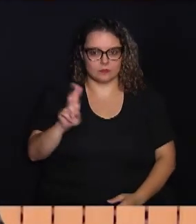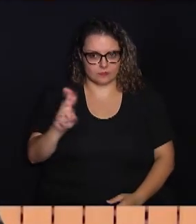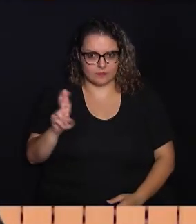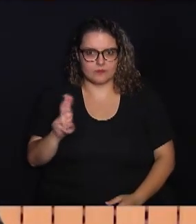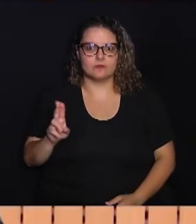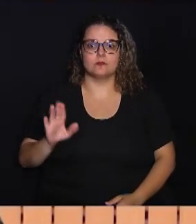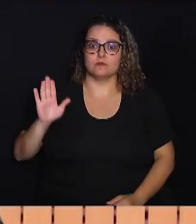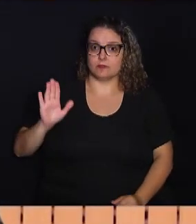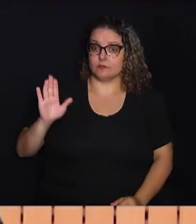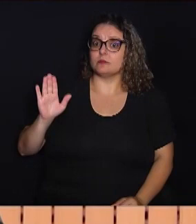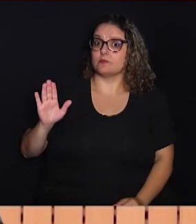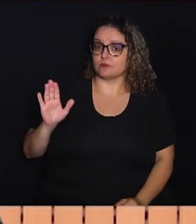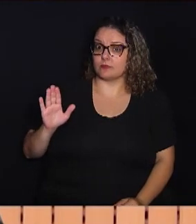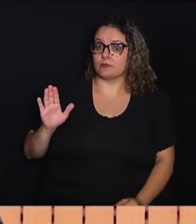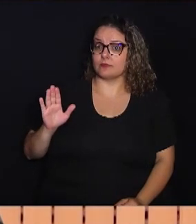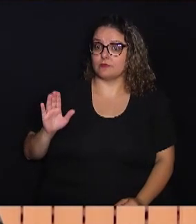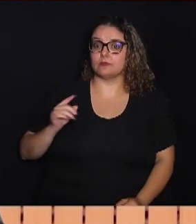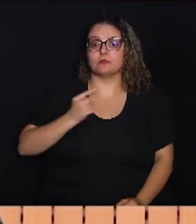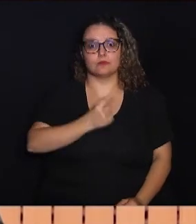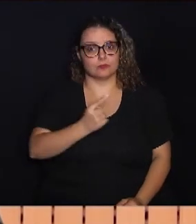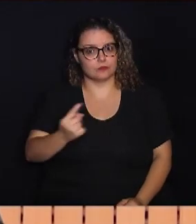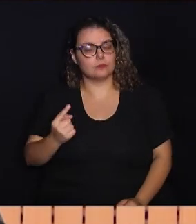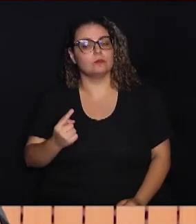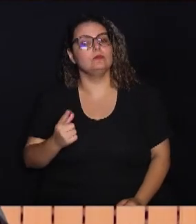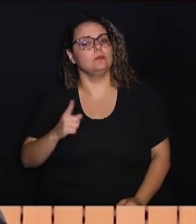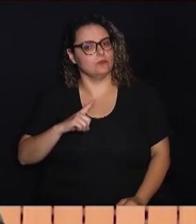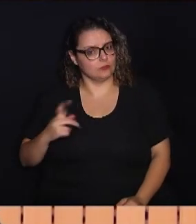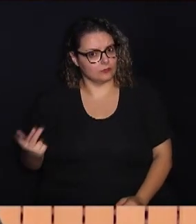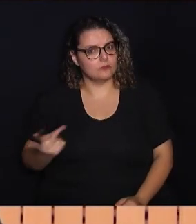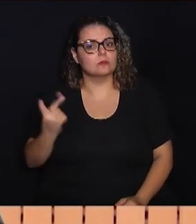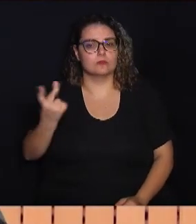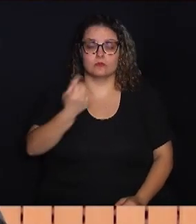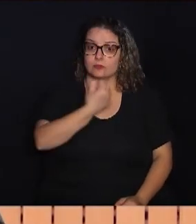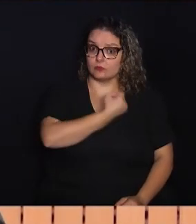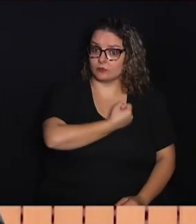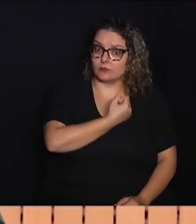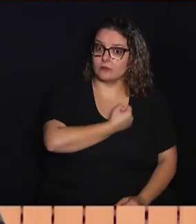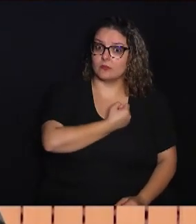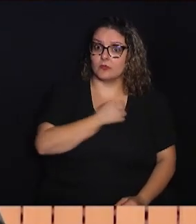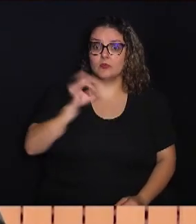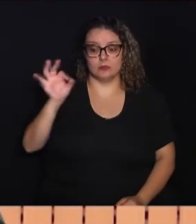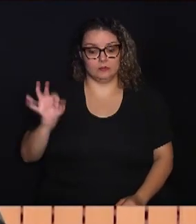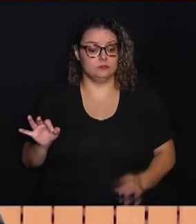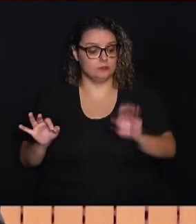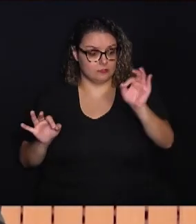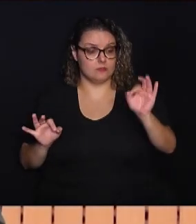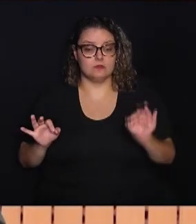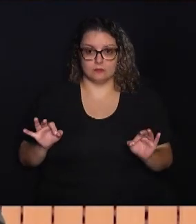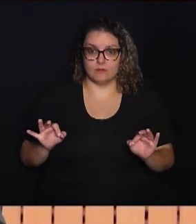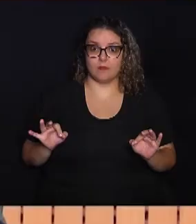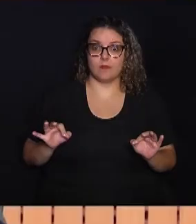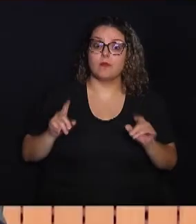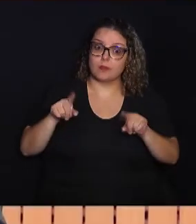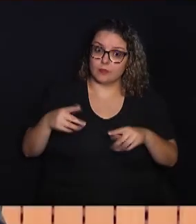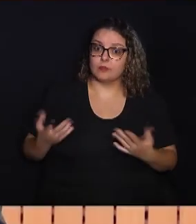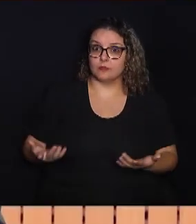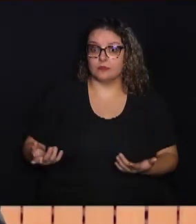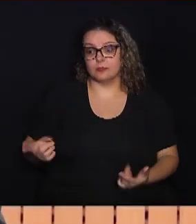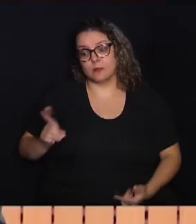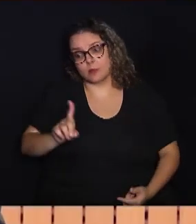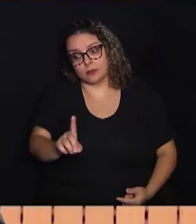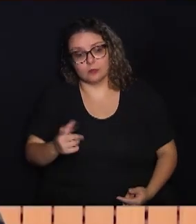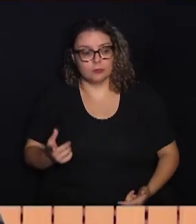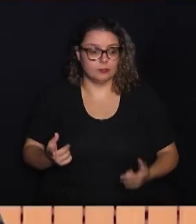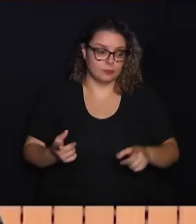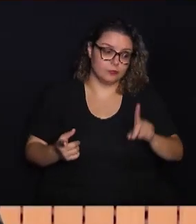a candidatura que cada um tem o seu valor que os números da proporcionalidade é que põe um põe o